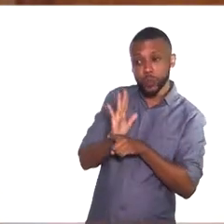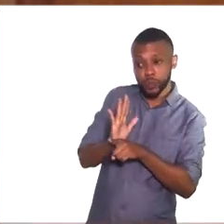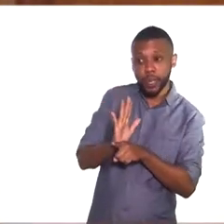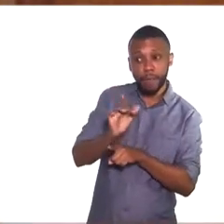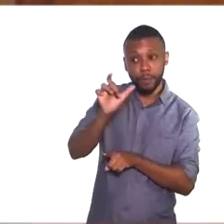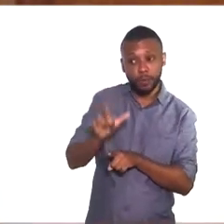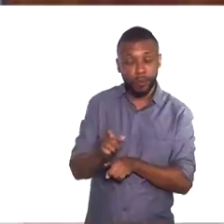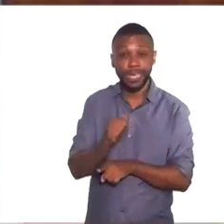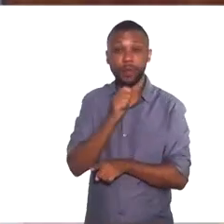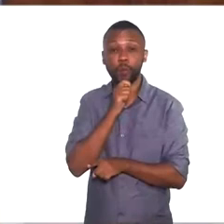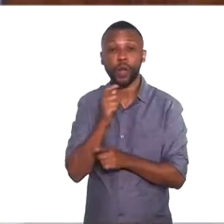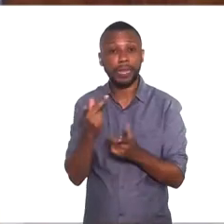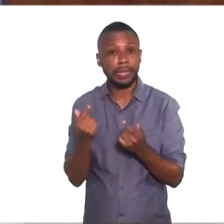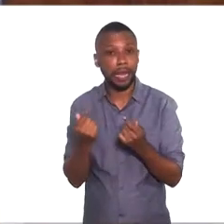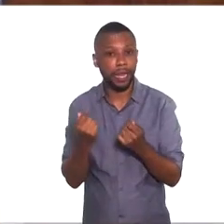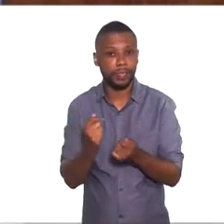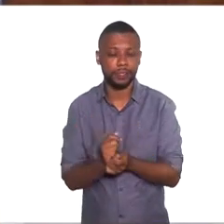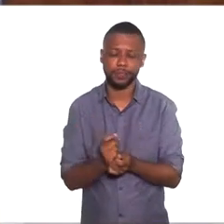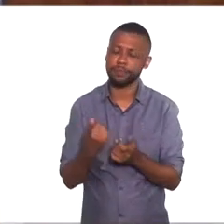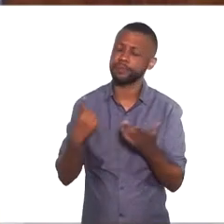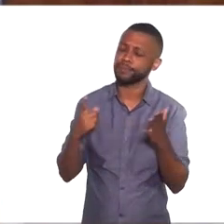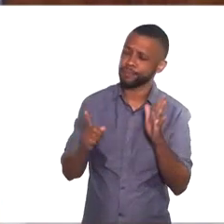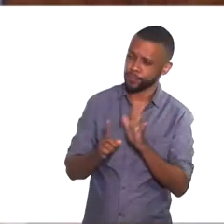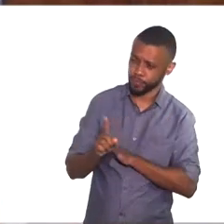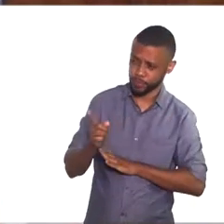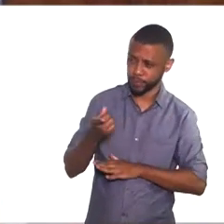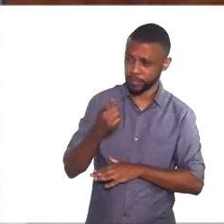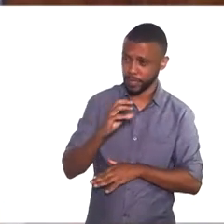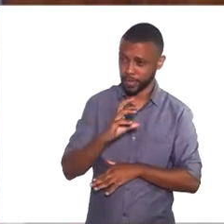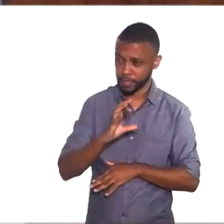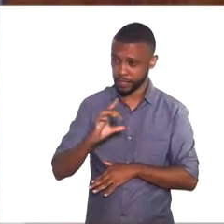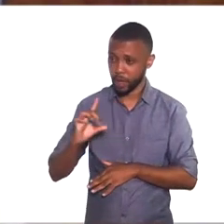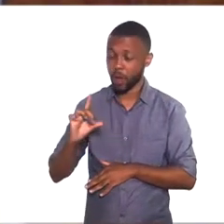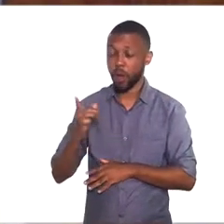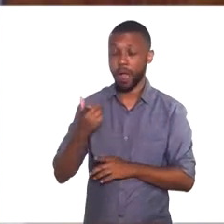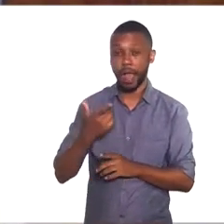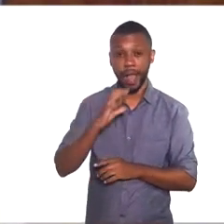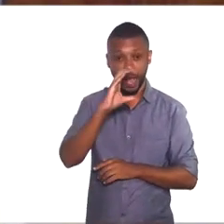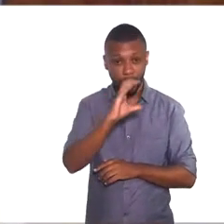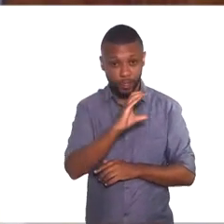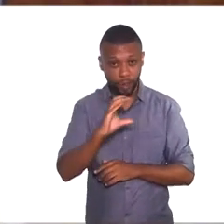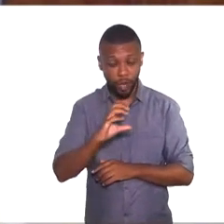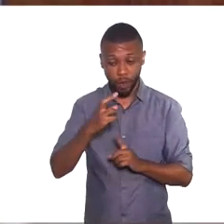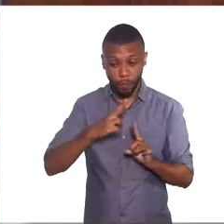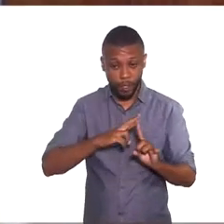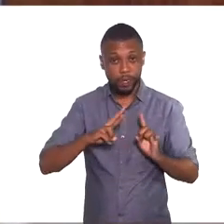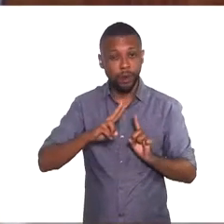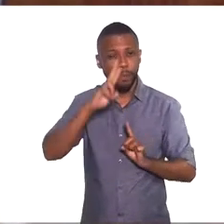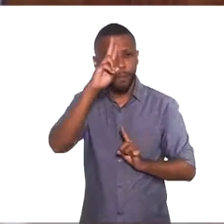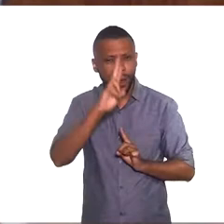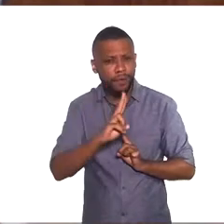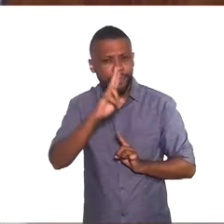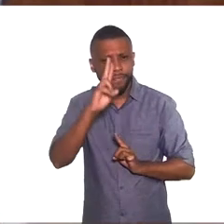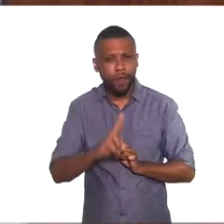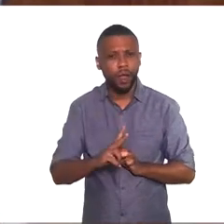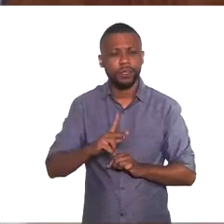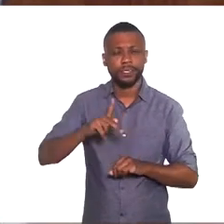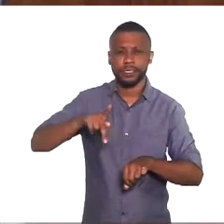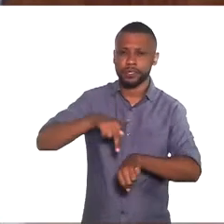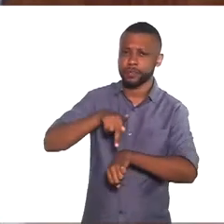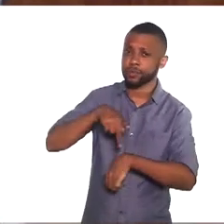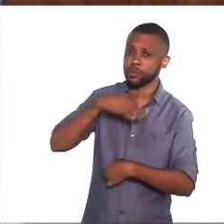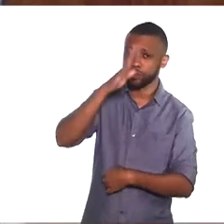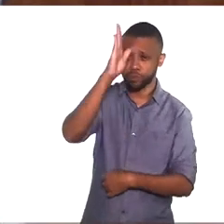né o cartão a Igreja Católica uma das religiões mais fortes do país